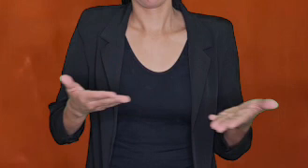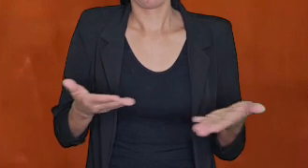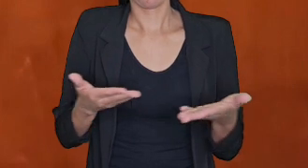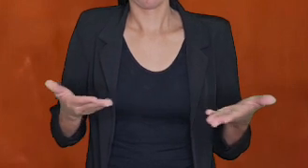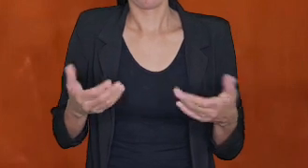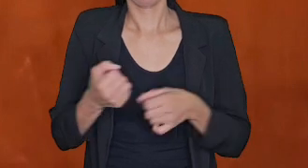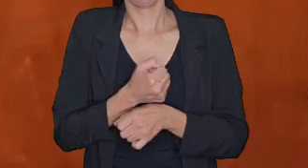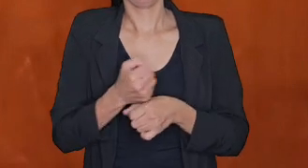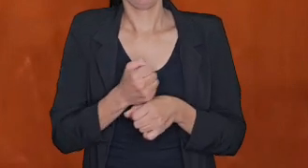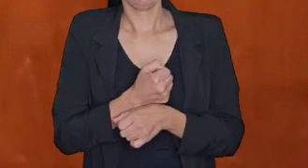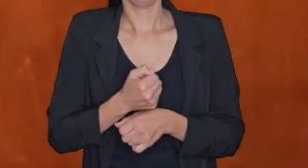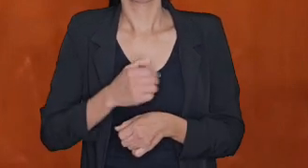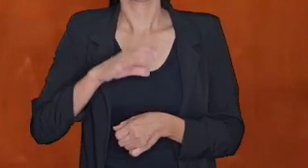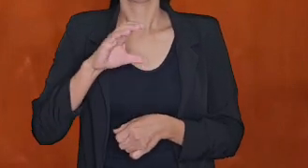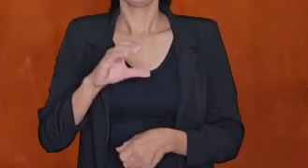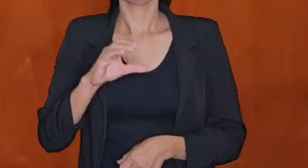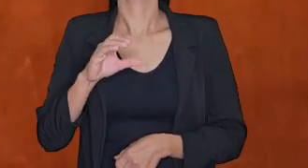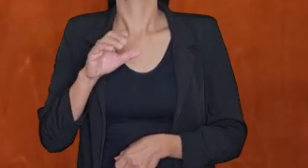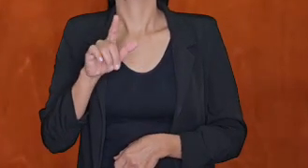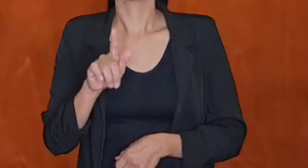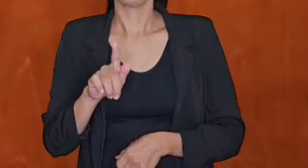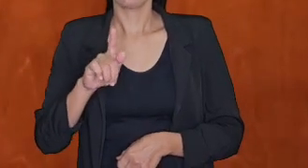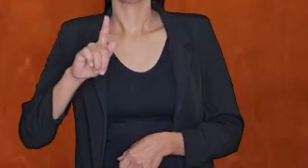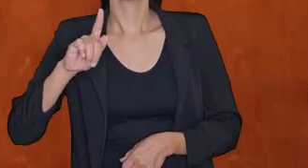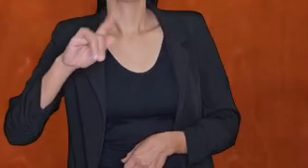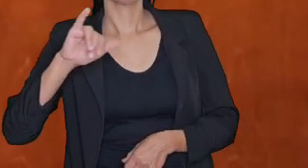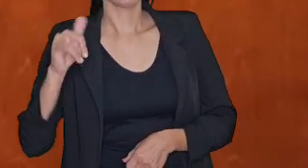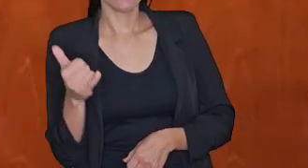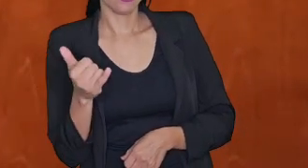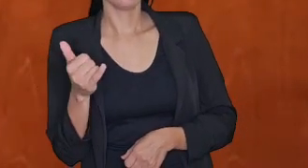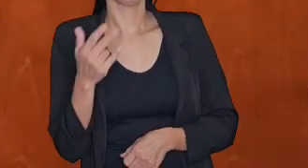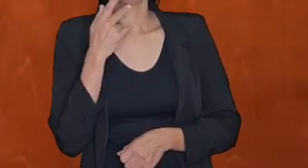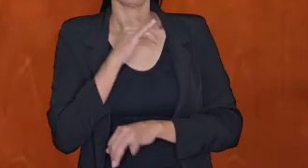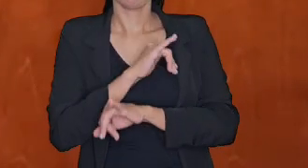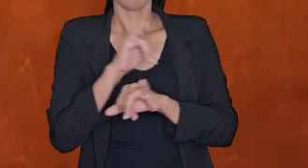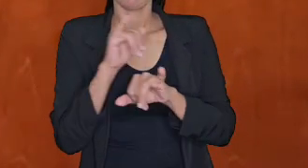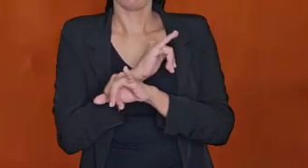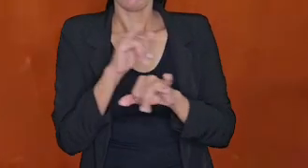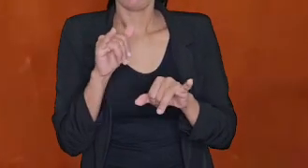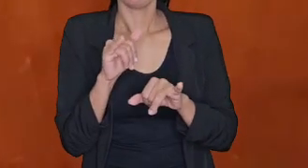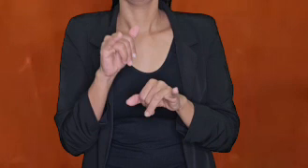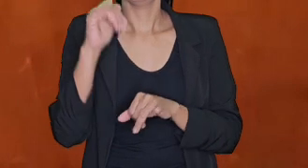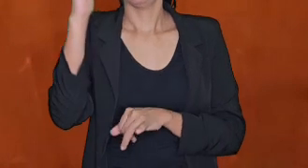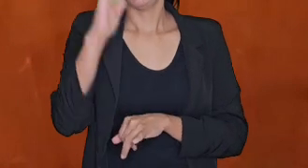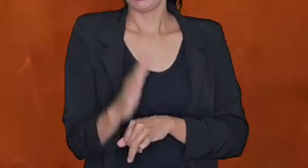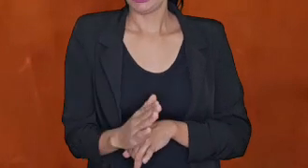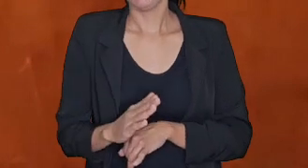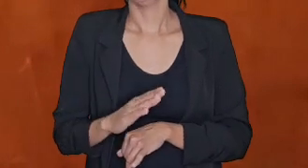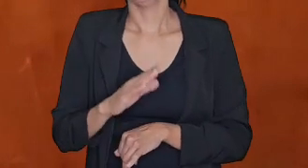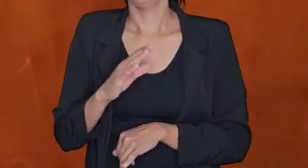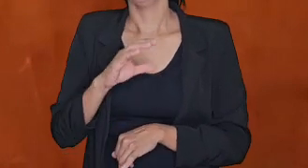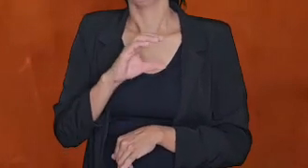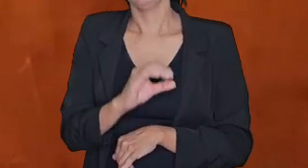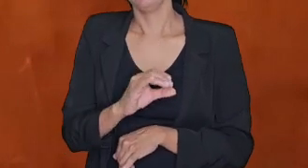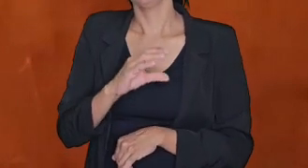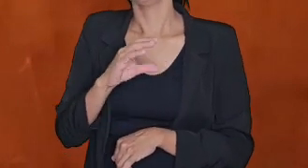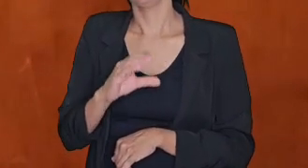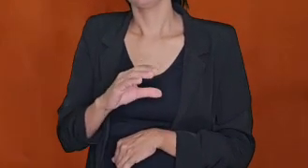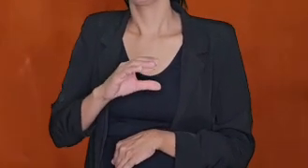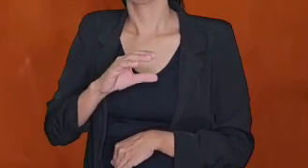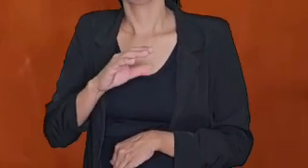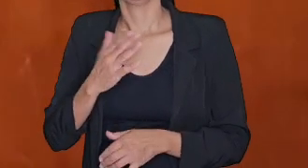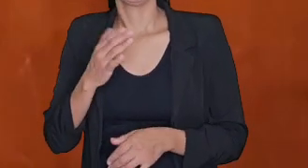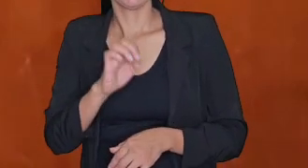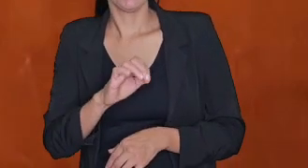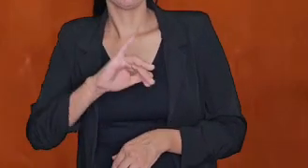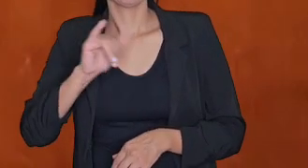ano passado para esse ano, a Corregedoria Nacional de Justiça foi estimulada a tentar espraiar isso para o Brasil,